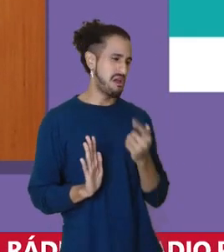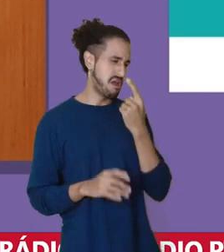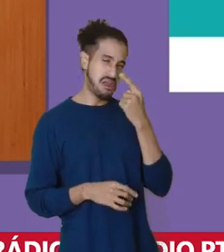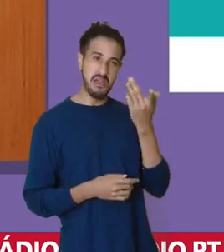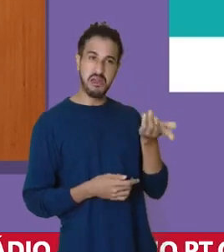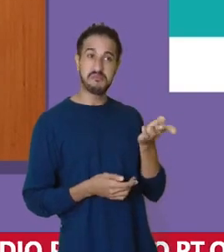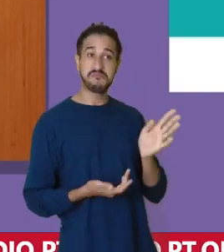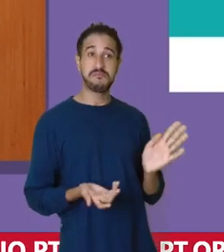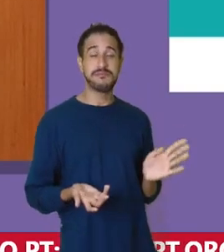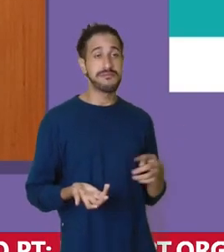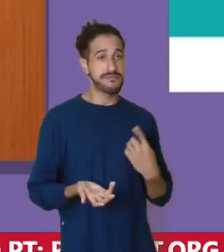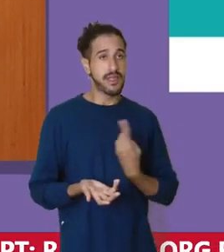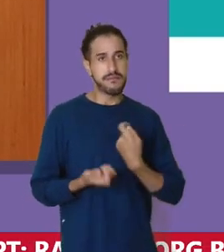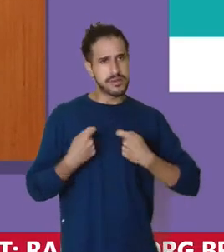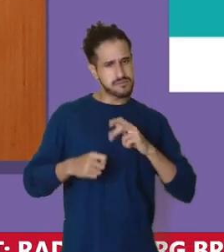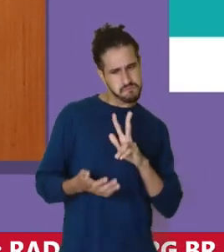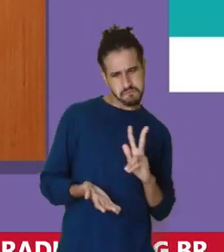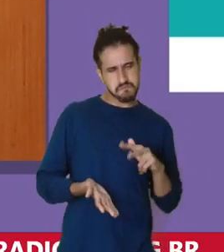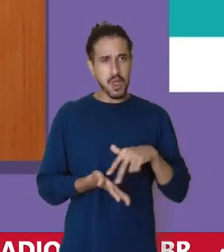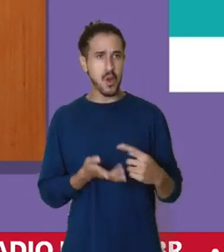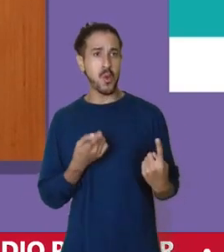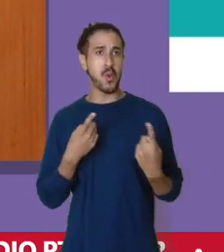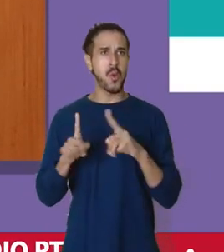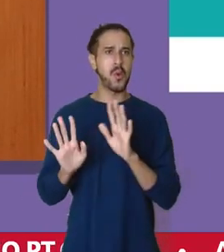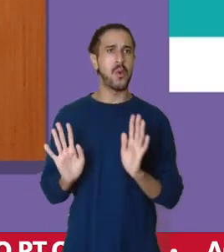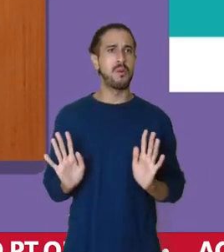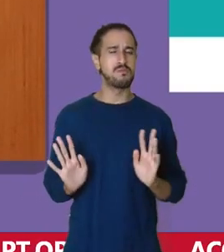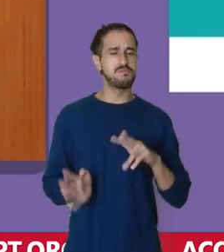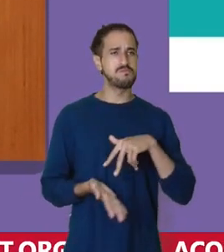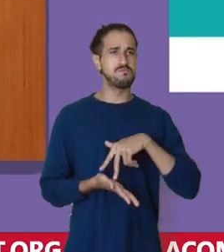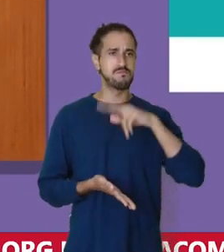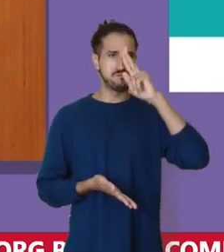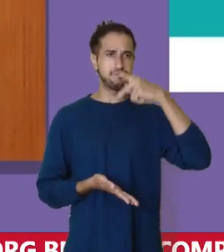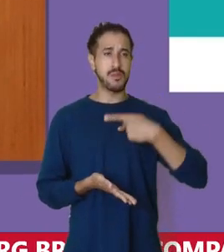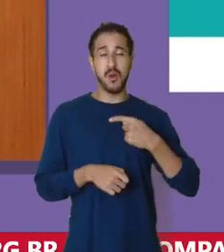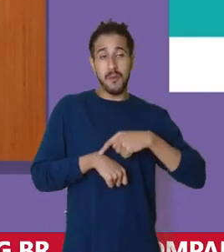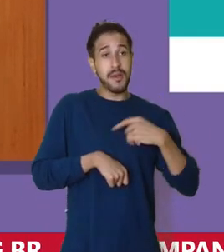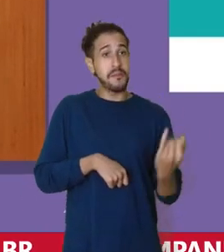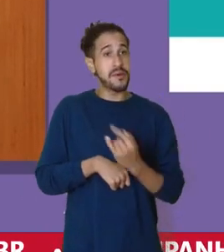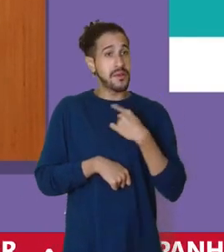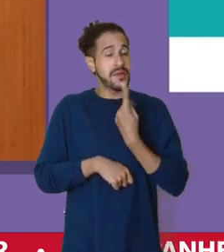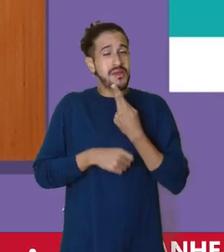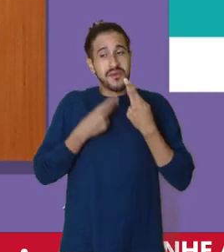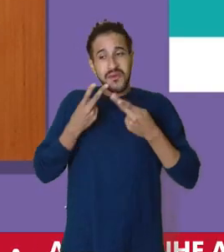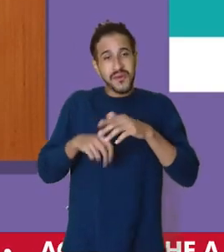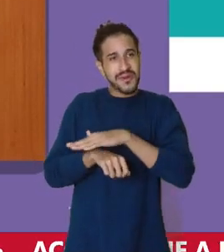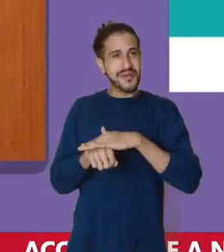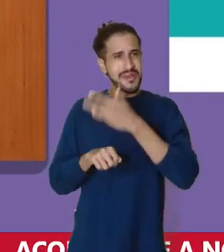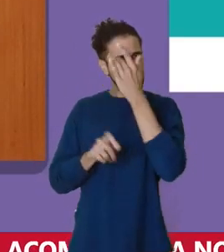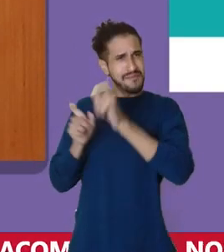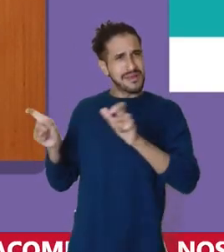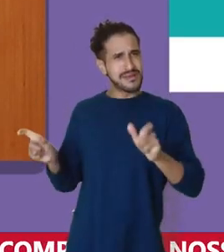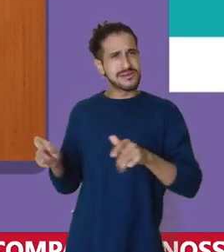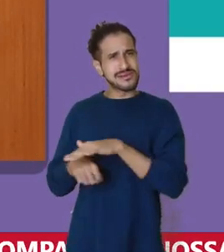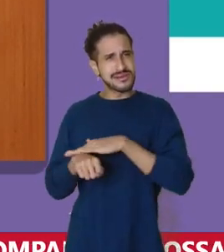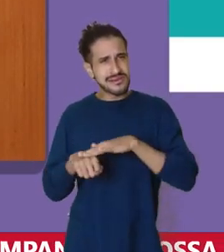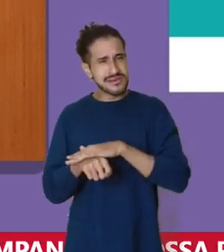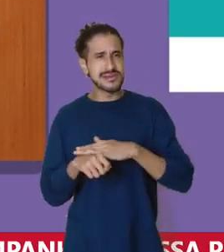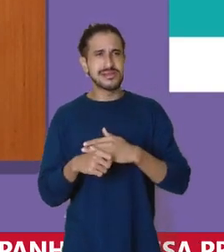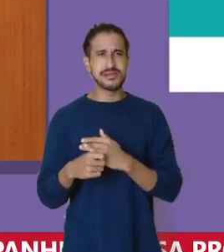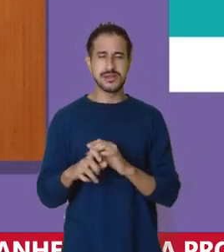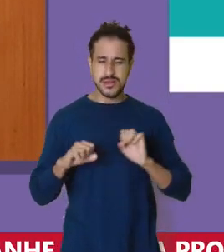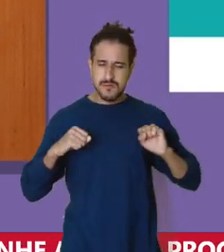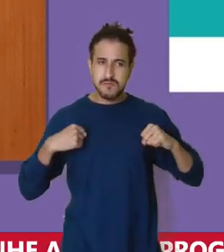a sério. A gente precisa se levantar contra isso. Então é um momento muito precioso para a gente falar com o povo, né? Um momento muito precioso para a gente fazer